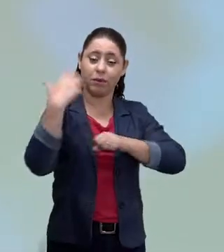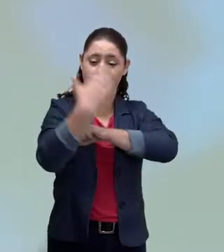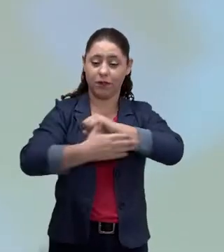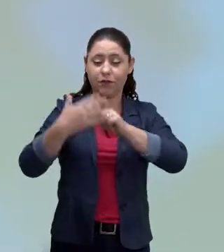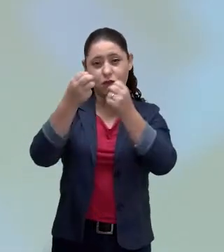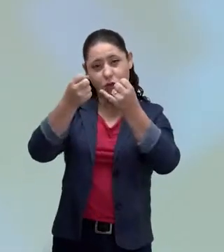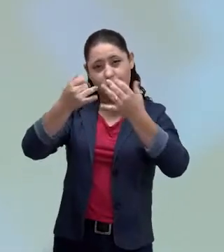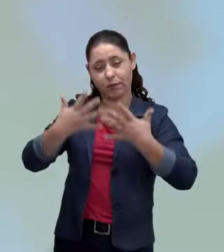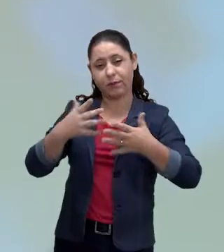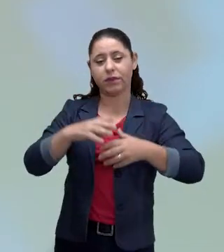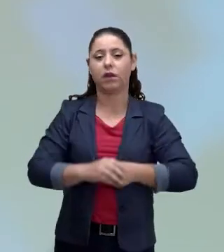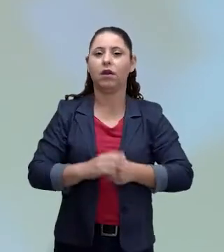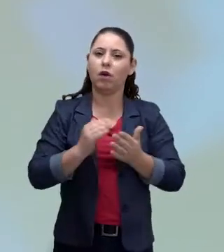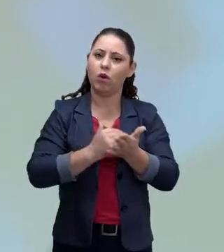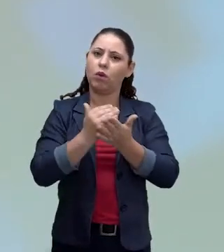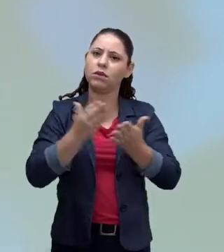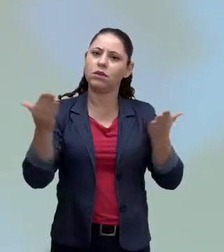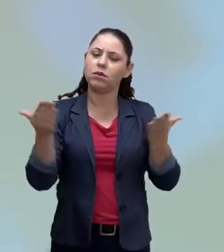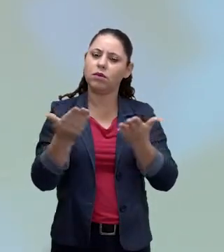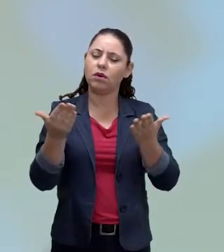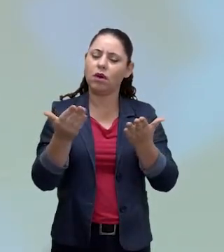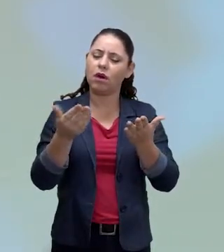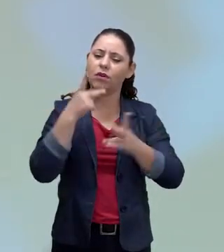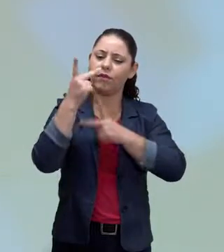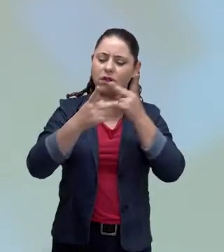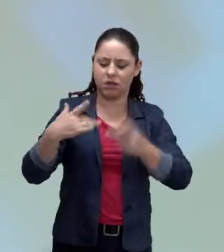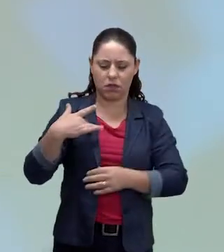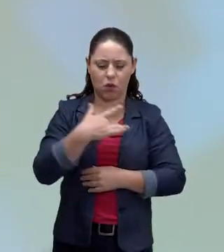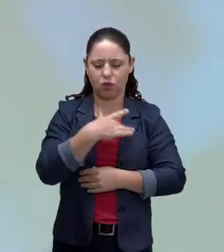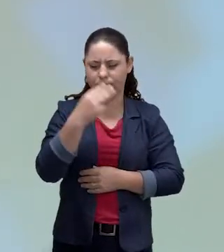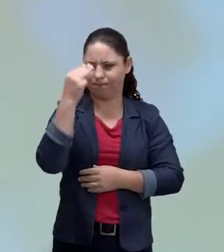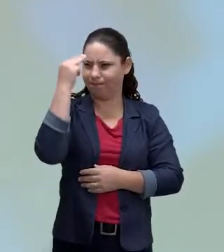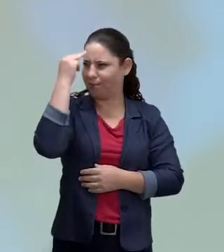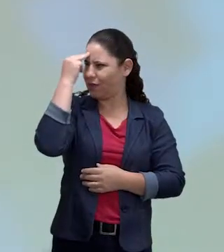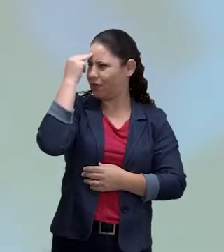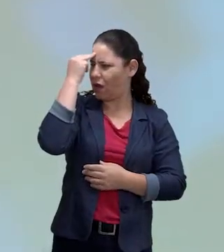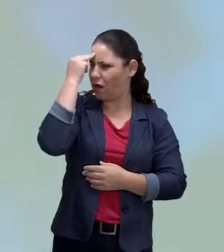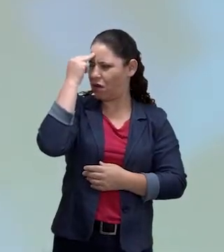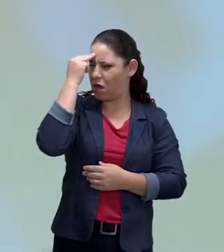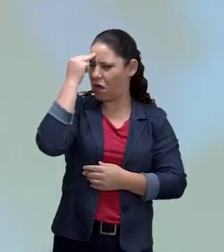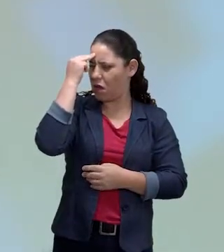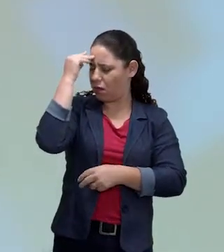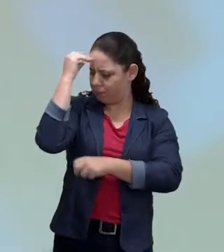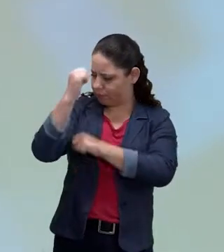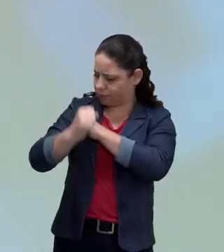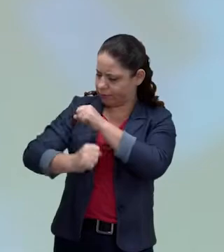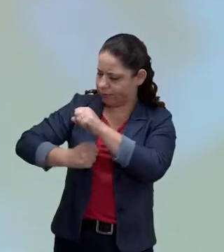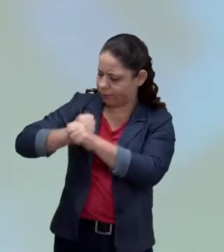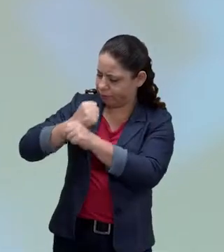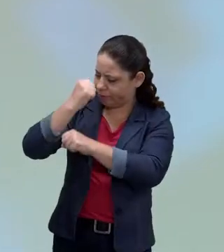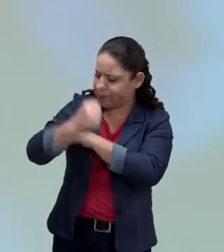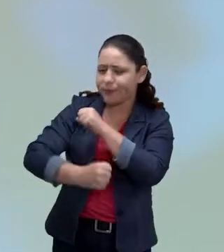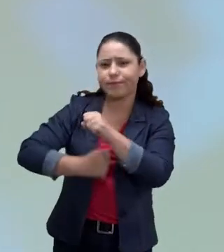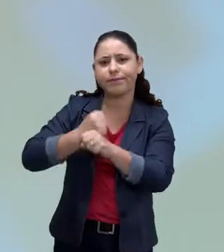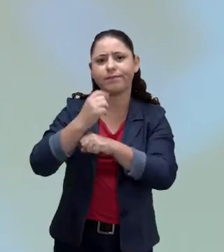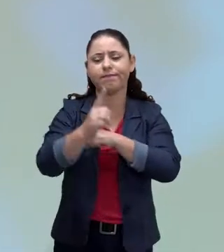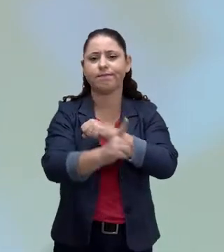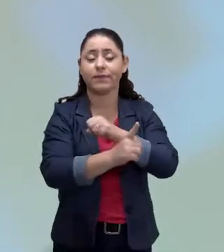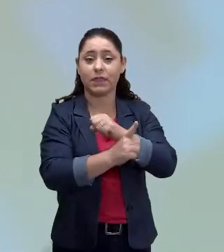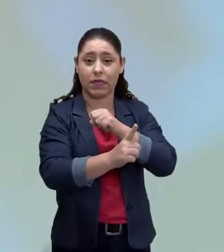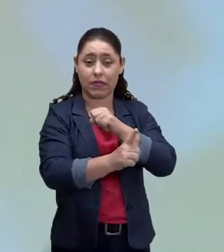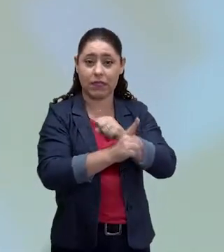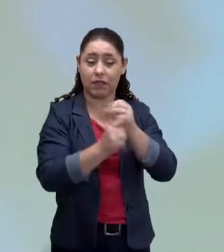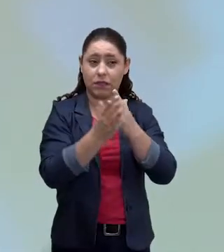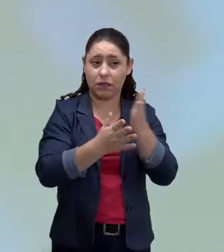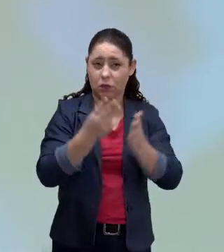Voltamos com o programa Defensoria Explica. Iniciamos esse bloco falando sobre saúde mental. Bom, por longos anos, tratar a saúde mental